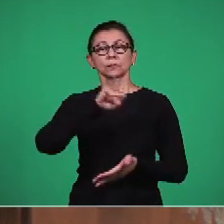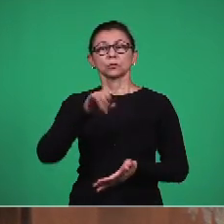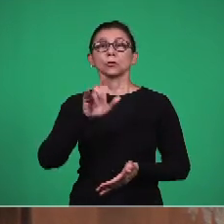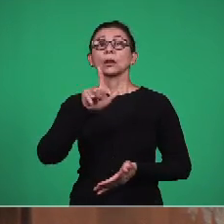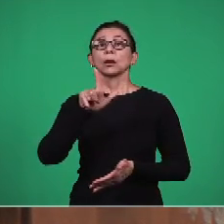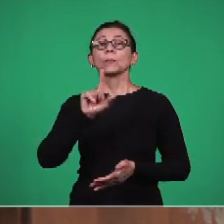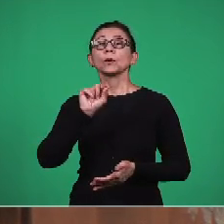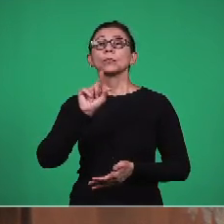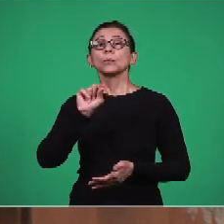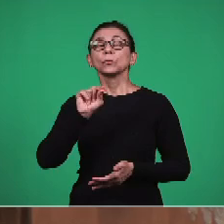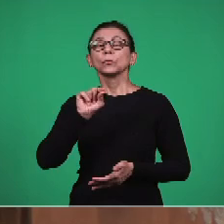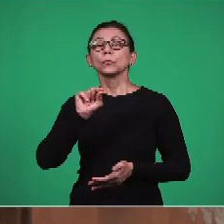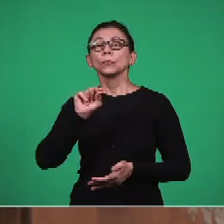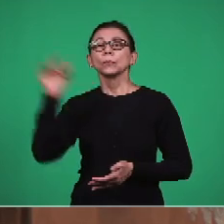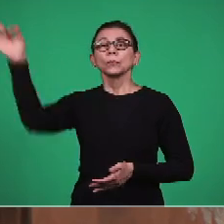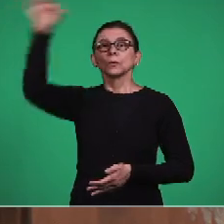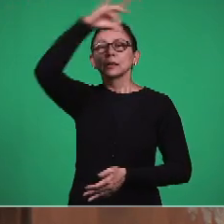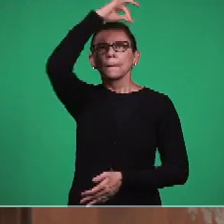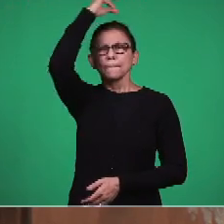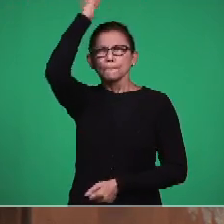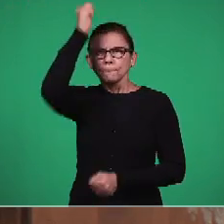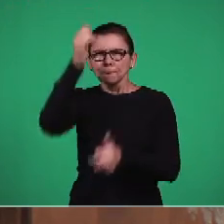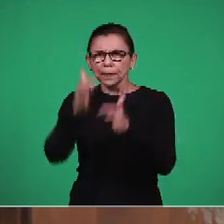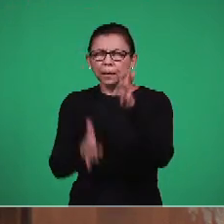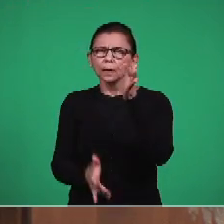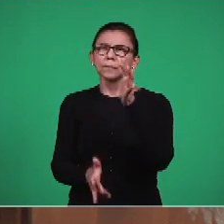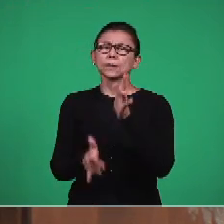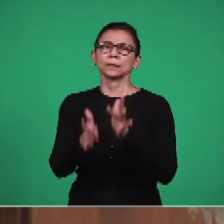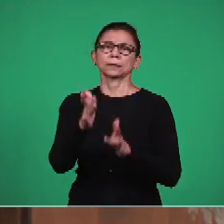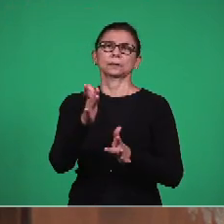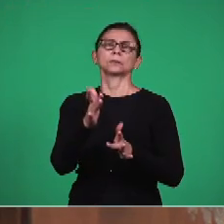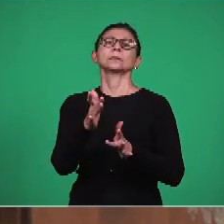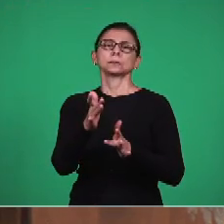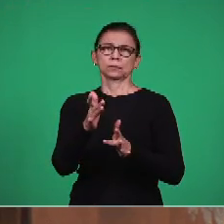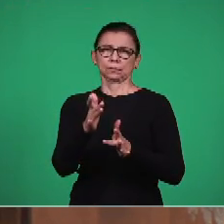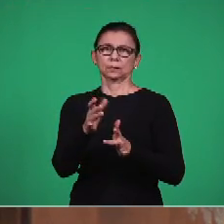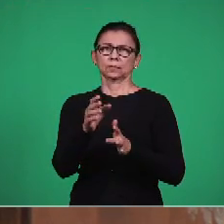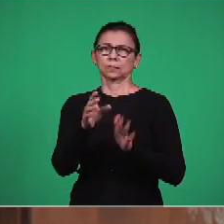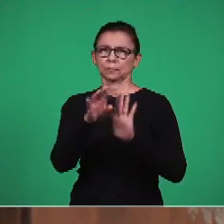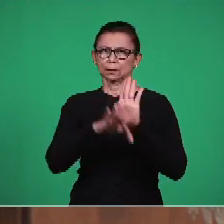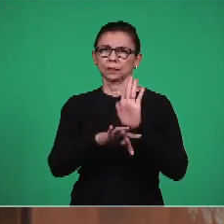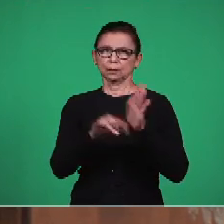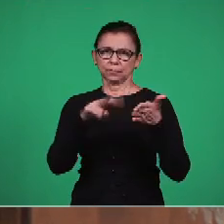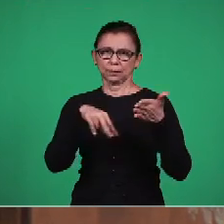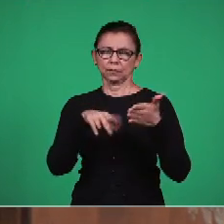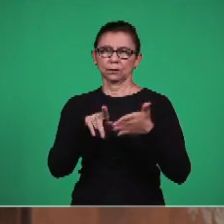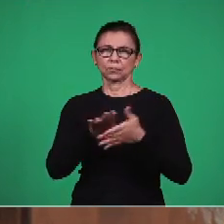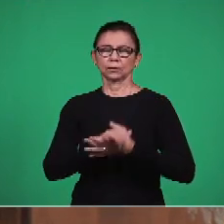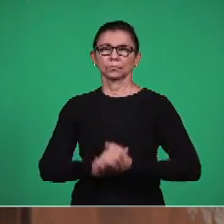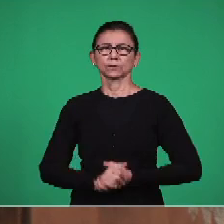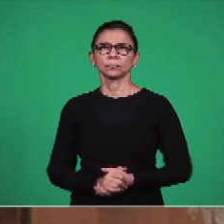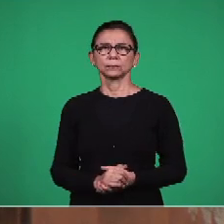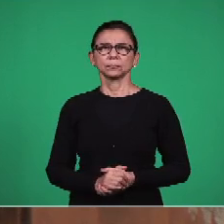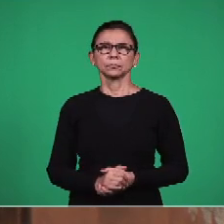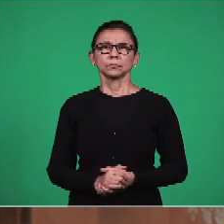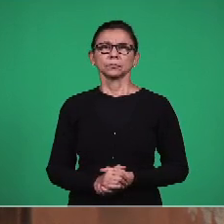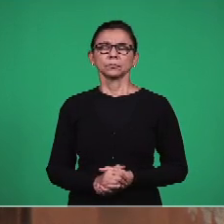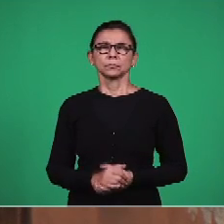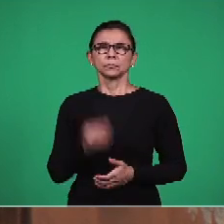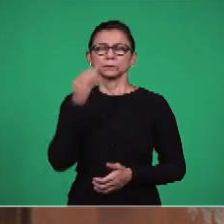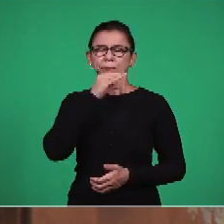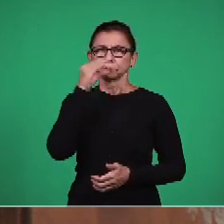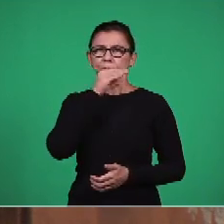Derramarei do meu Espírito. É o derramamento do Espírito Santo. Pode ler o texto aí, vamos ler. Vamos ler, quem tem o texto?